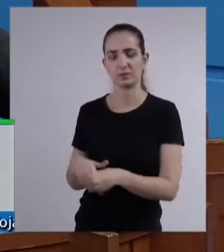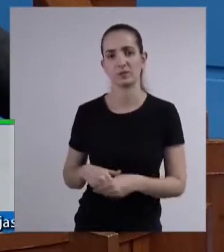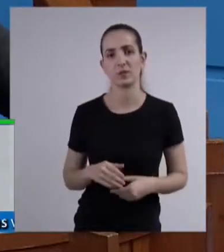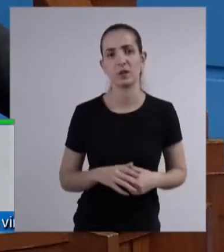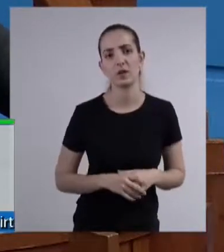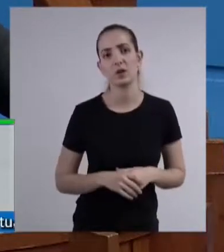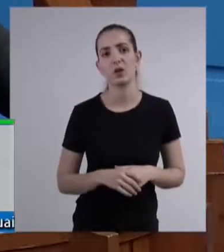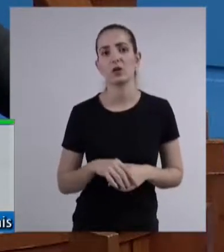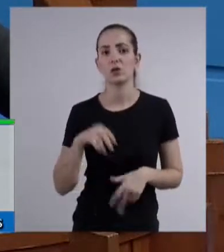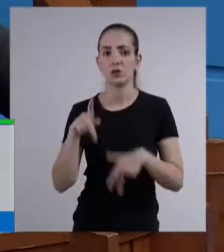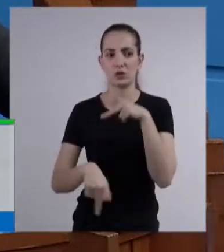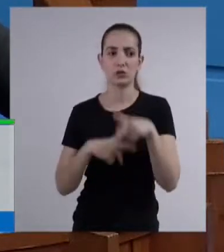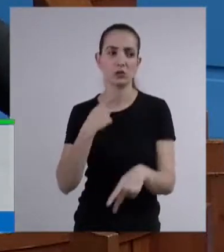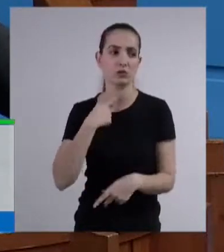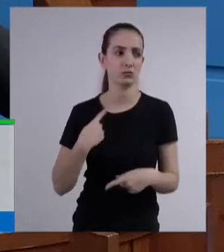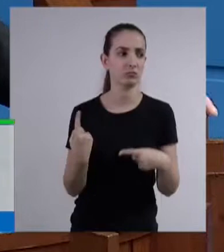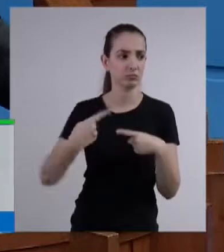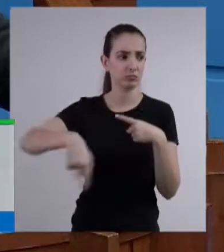vontade popular,